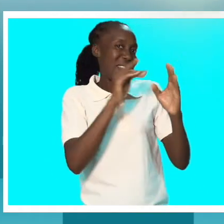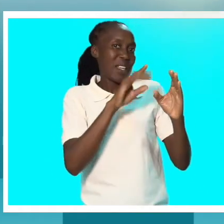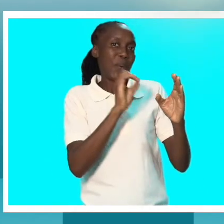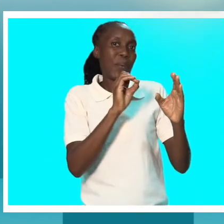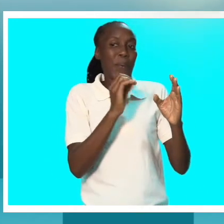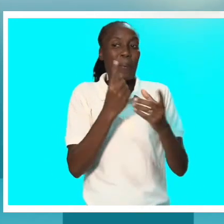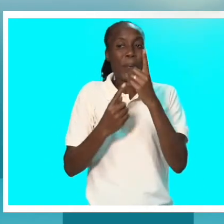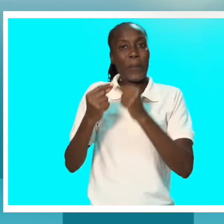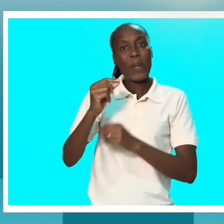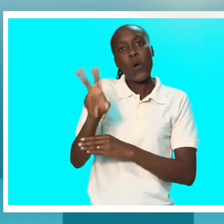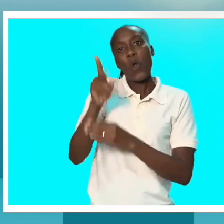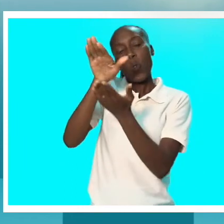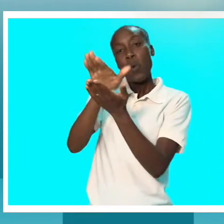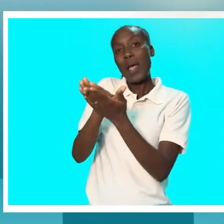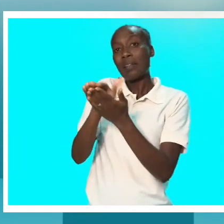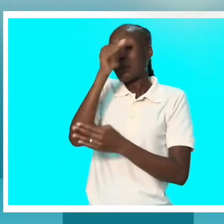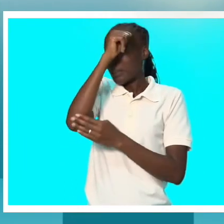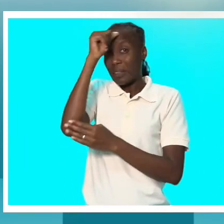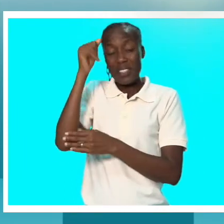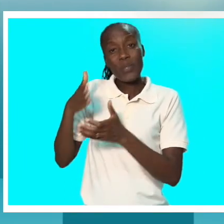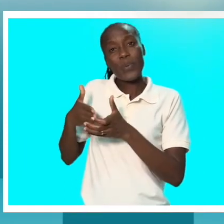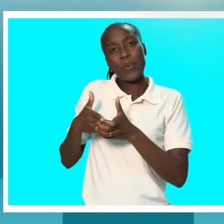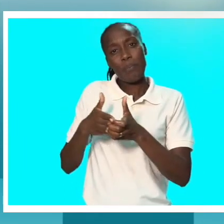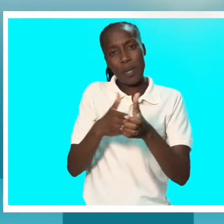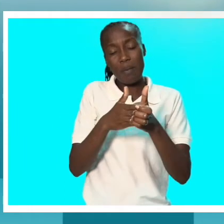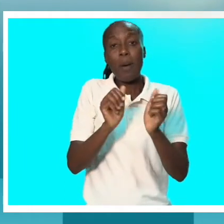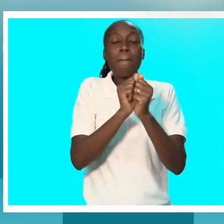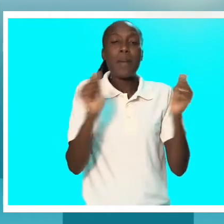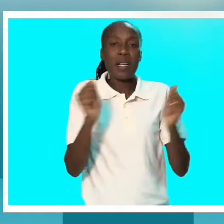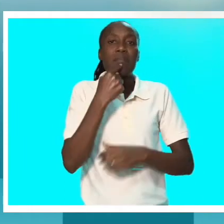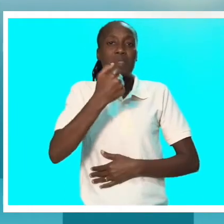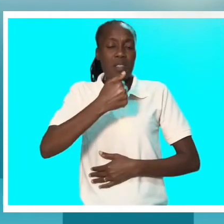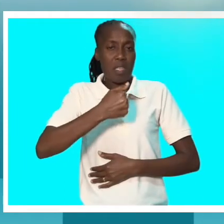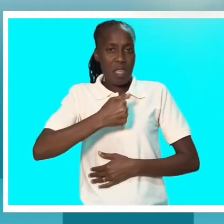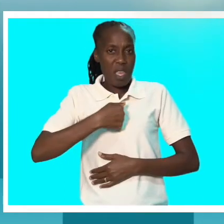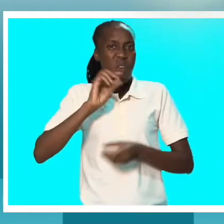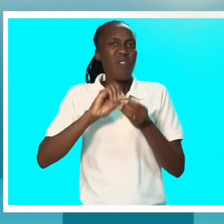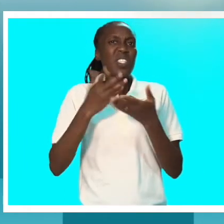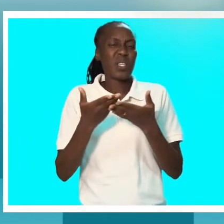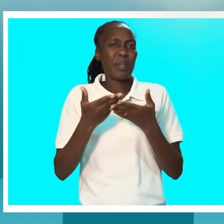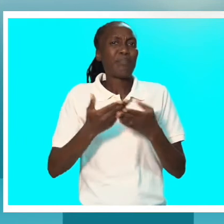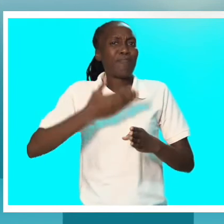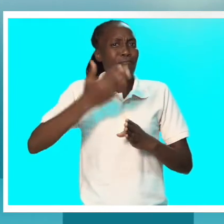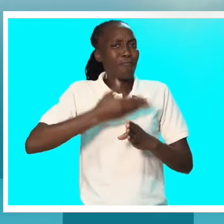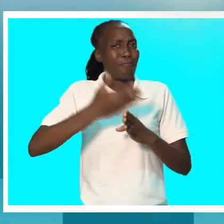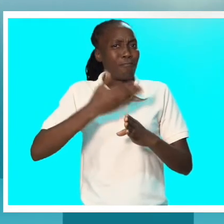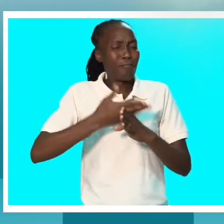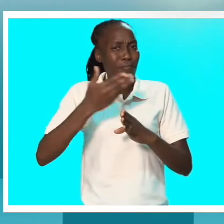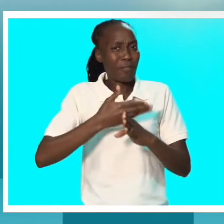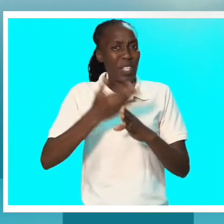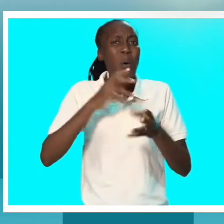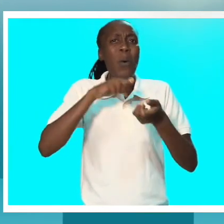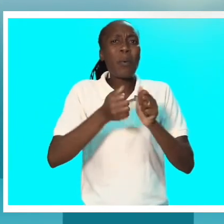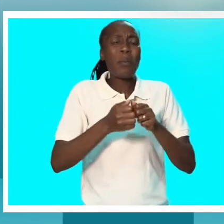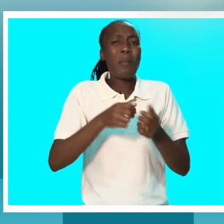do seu quintal, então é muito difícil cumprir com... Mas, acima de tudo, eu pratico, praticava porque agora